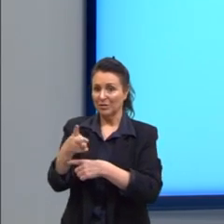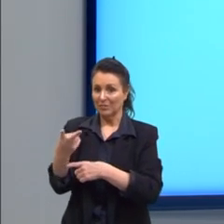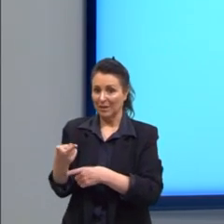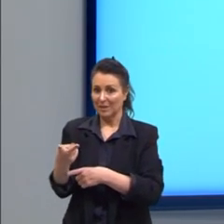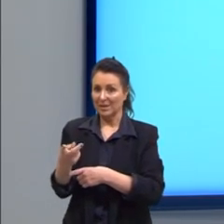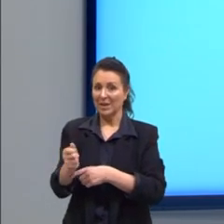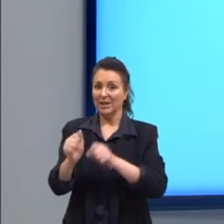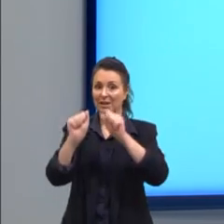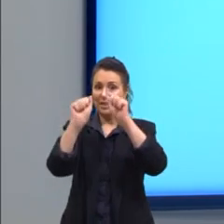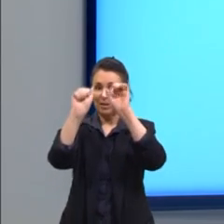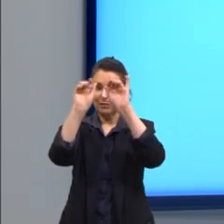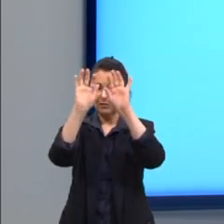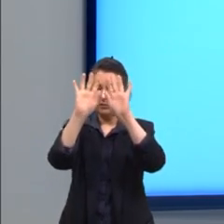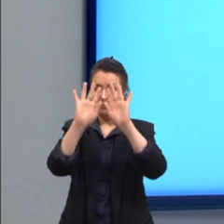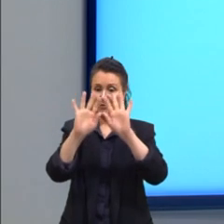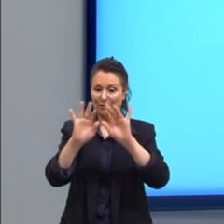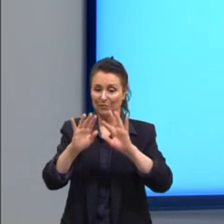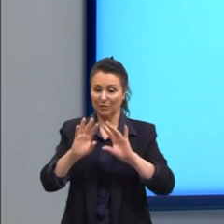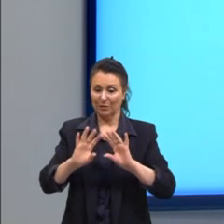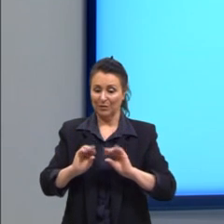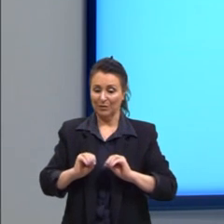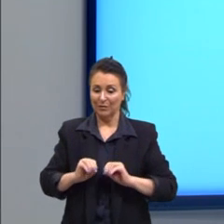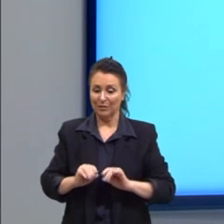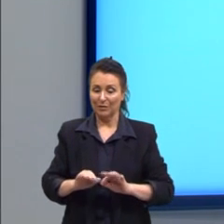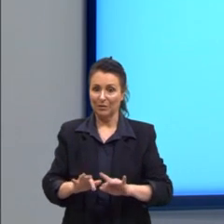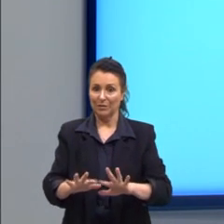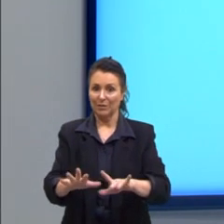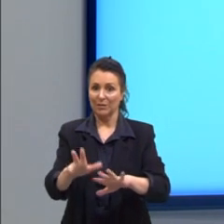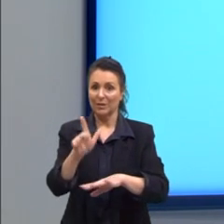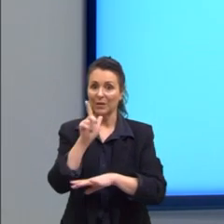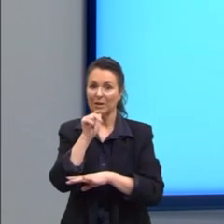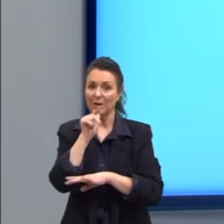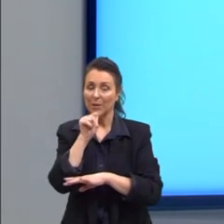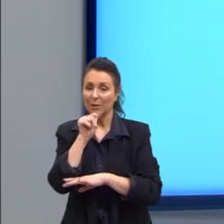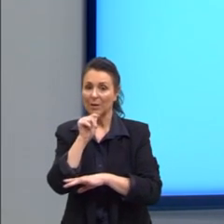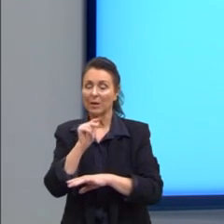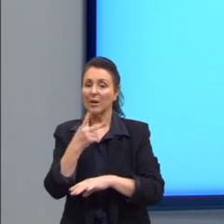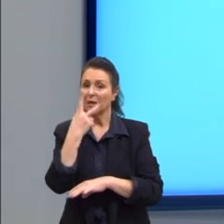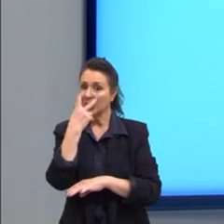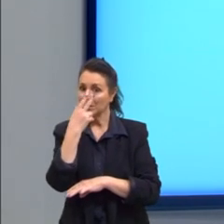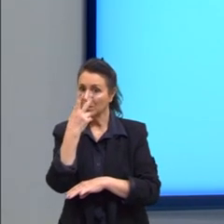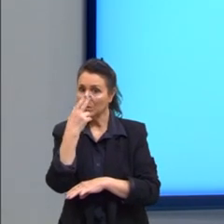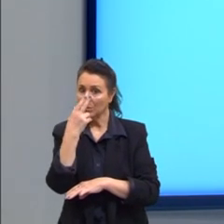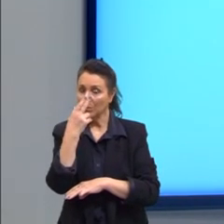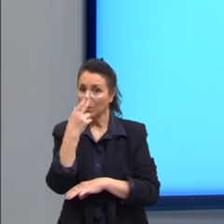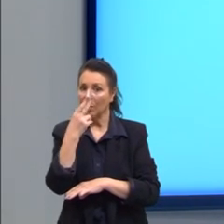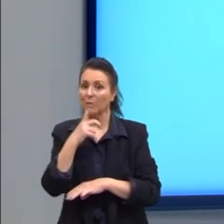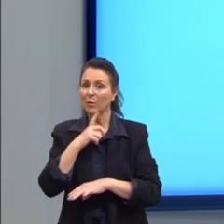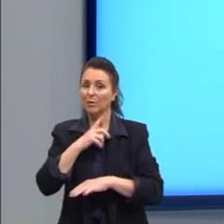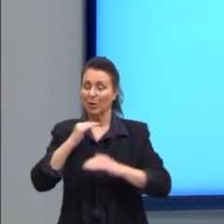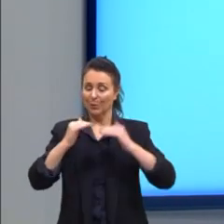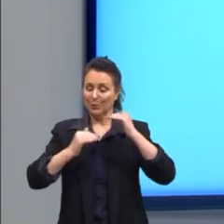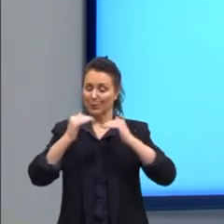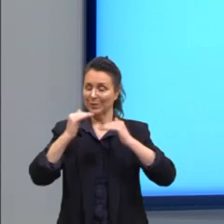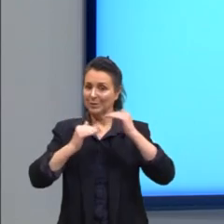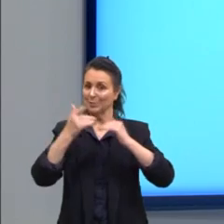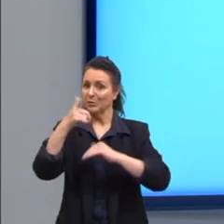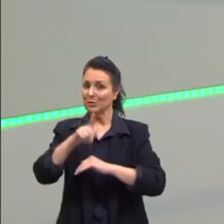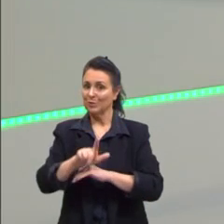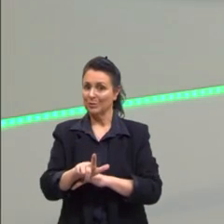a condensação desse vapor em água ela está igual então eu vou ter um estar em equilíbrio